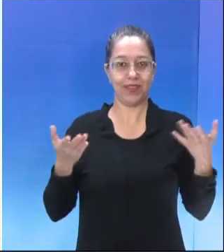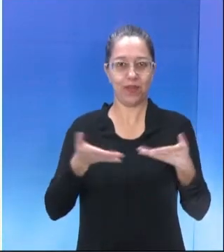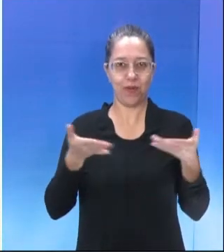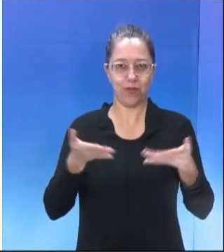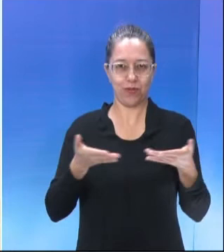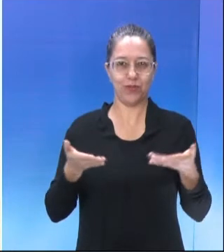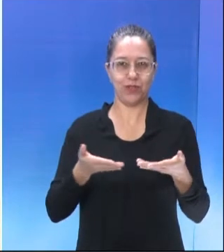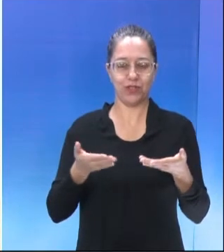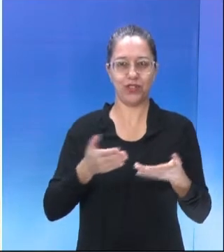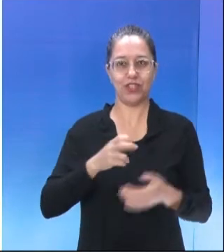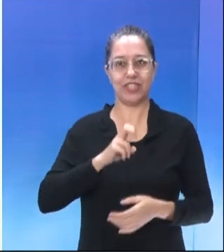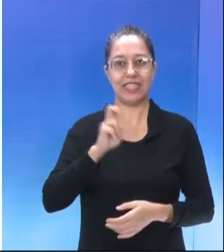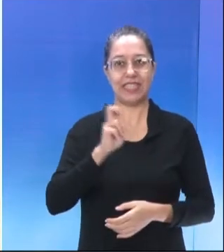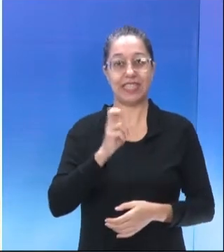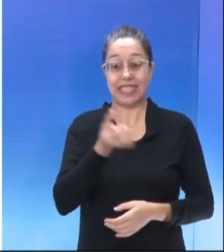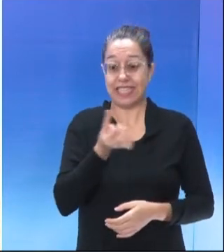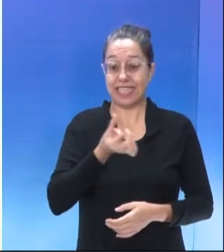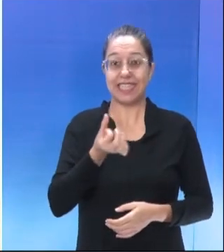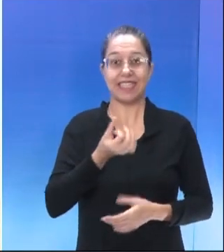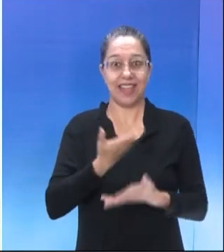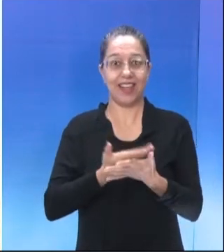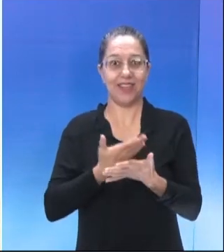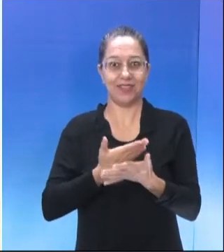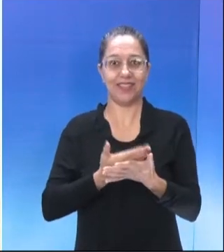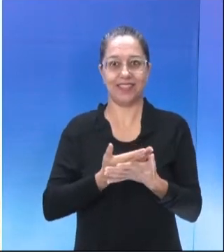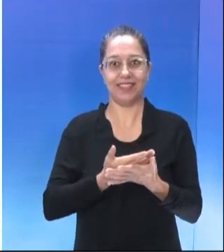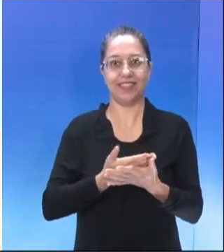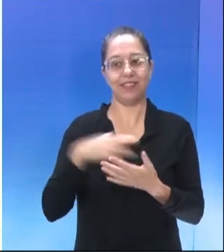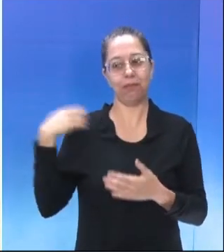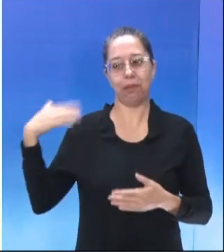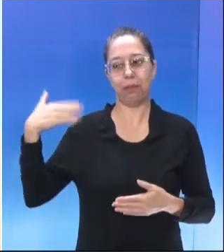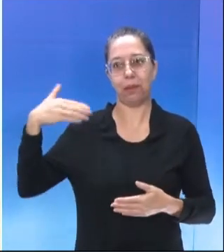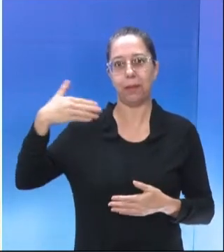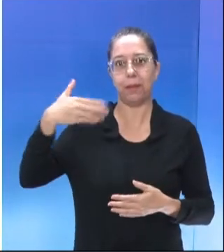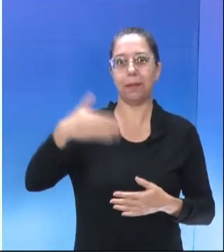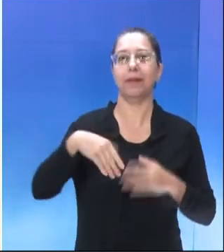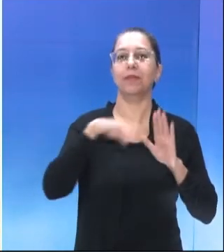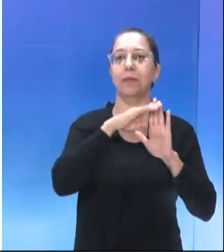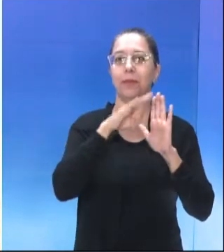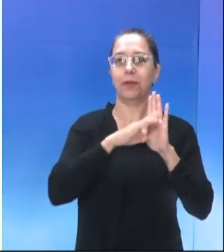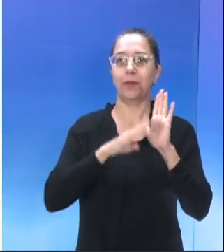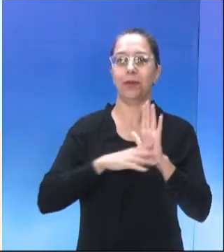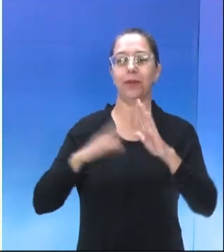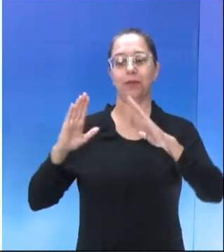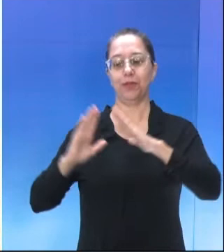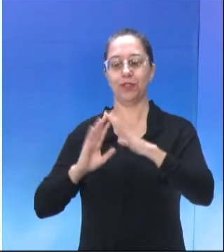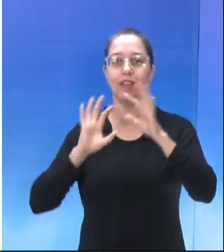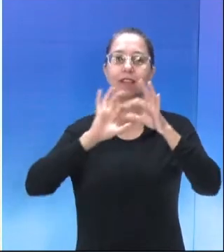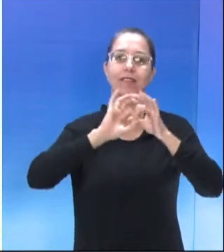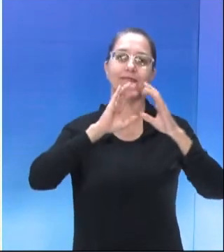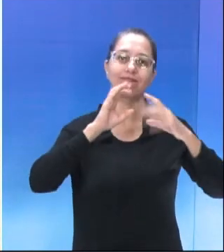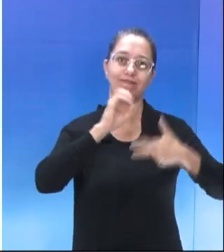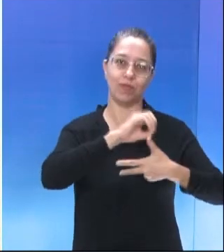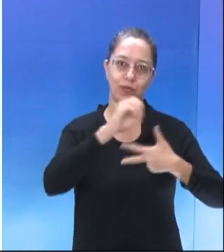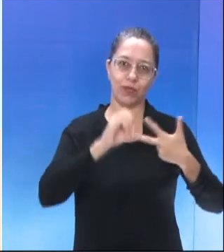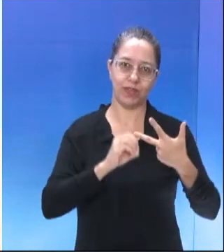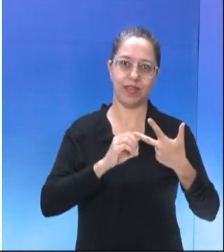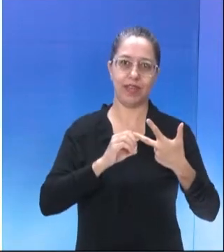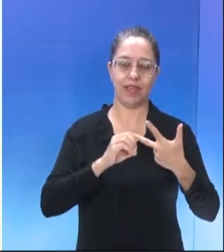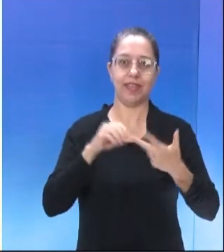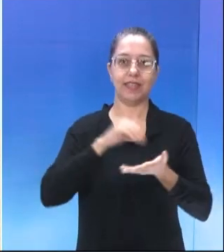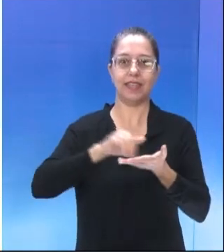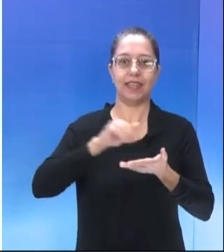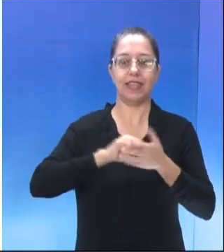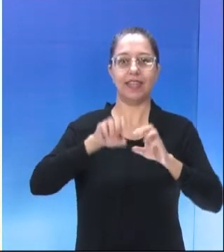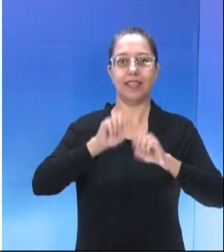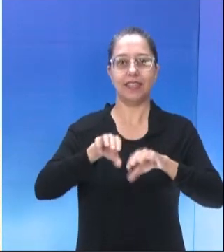a nossa sexta aula aqui da série do programa Tô de Casa no Enem, da Secretaria de Educação do estado do